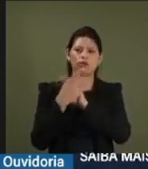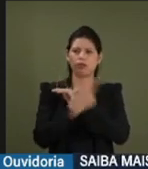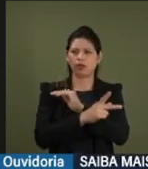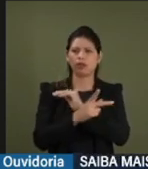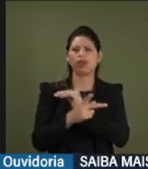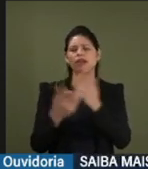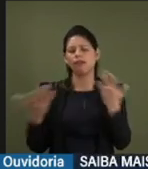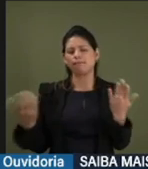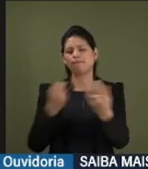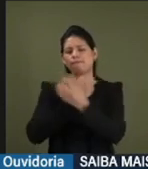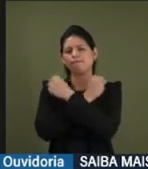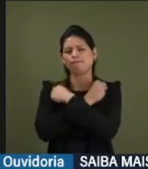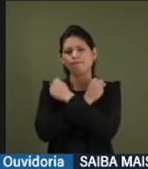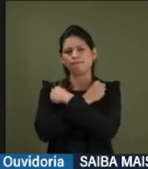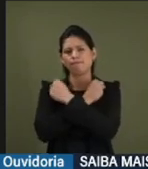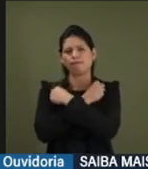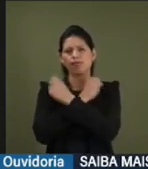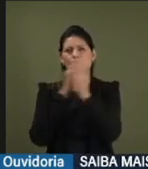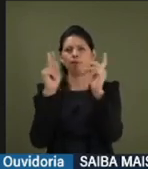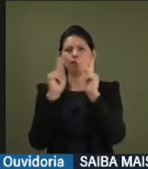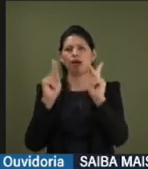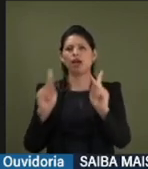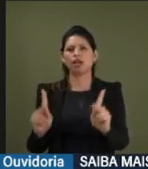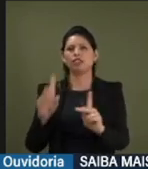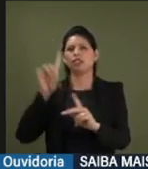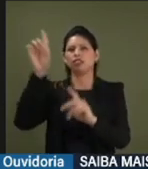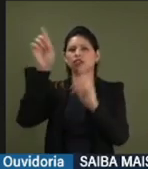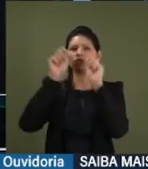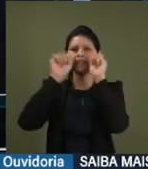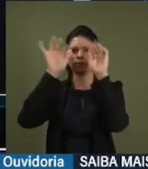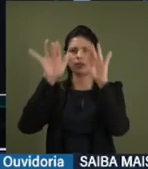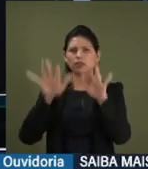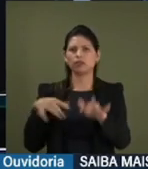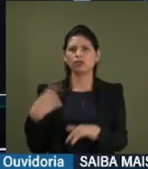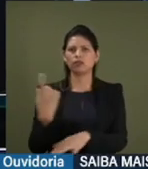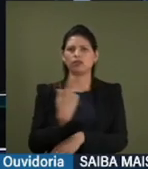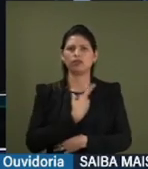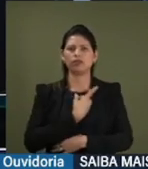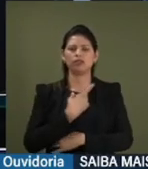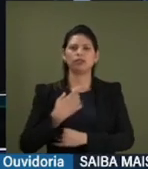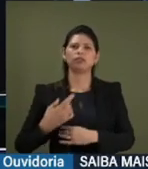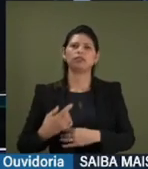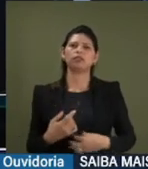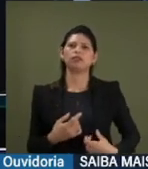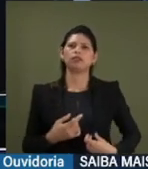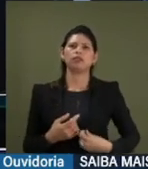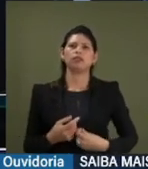Um grande abraço, muita paz e que Deus abençoe a todos nós.